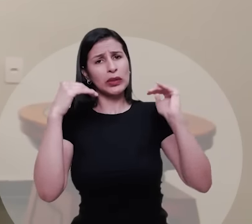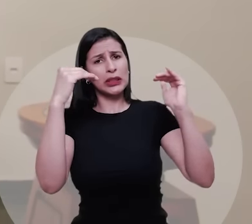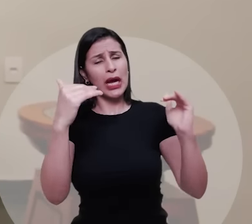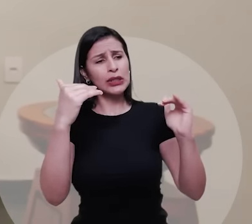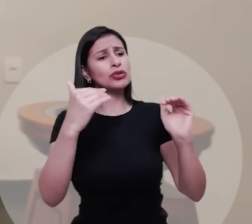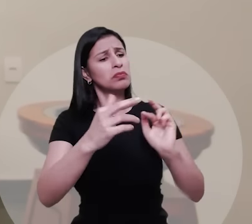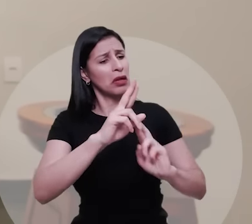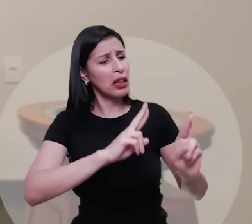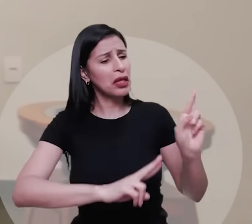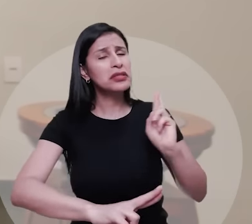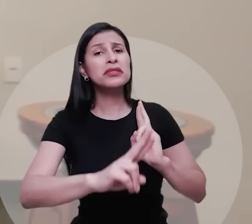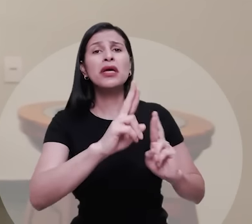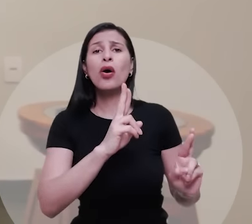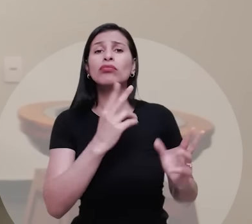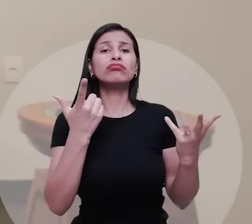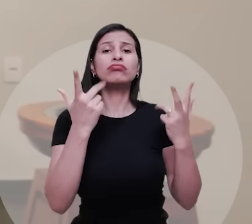melindres.